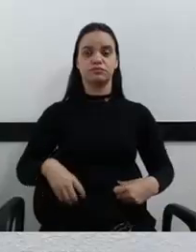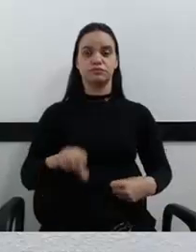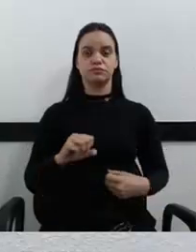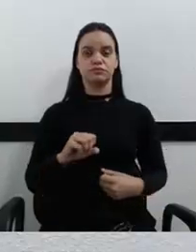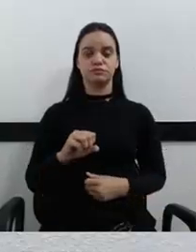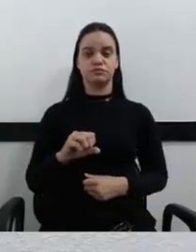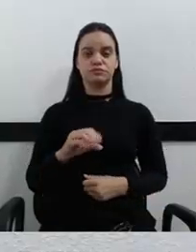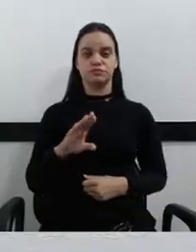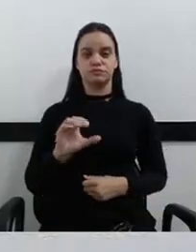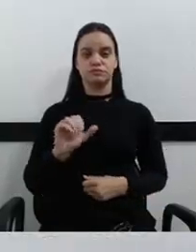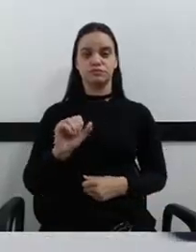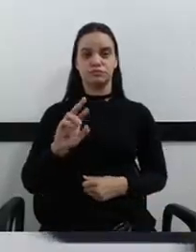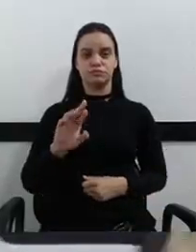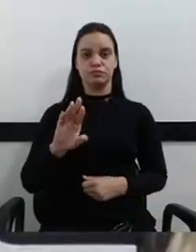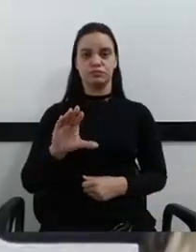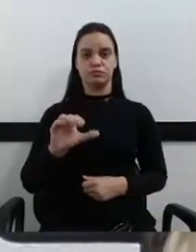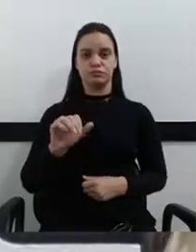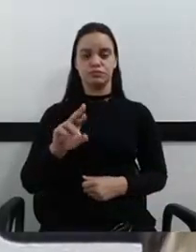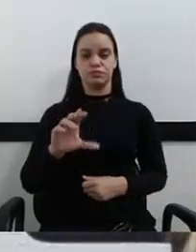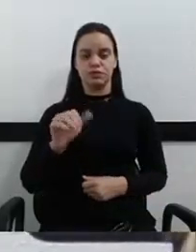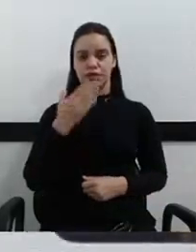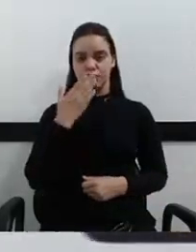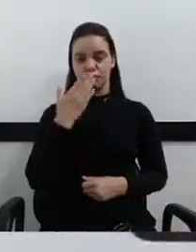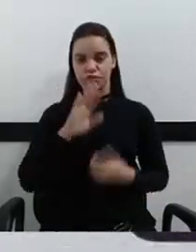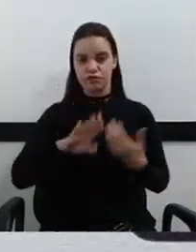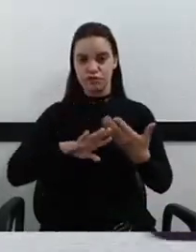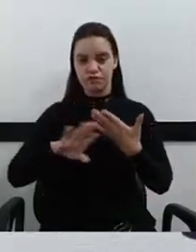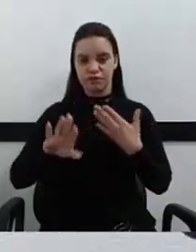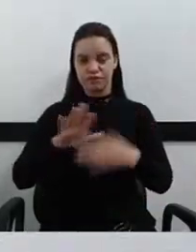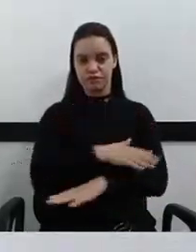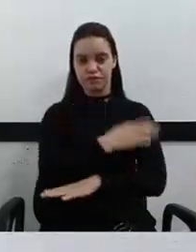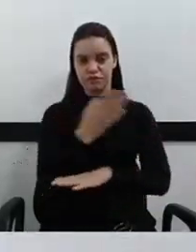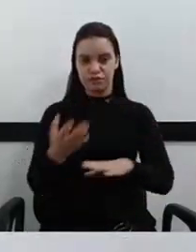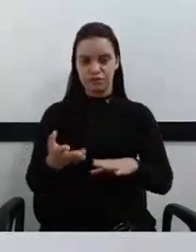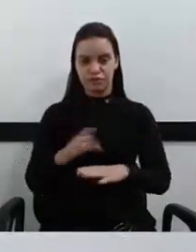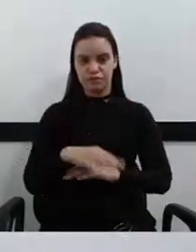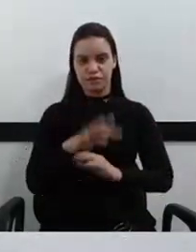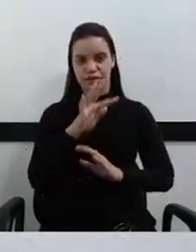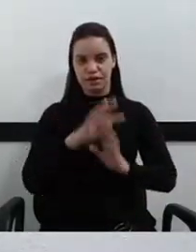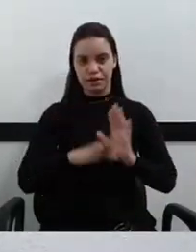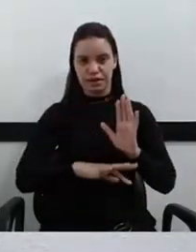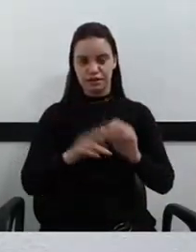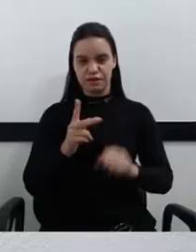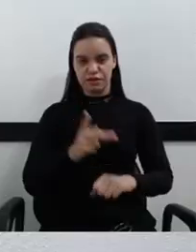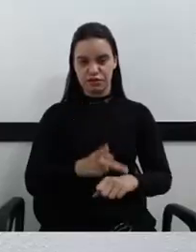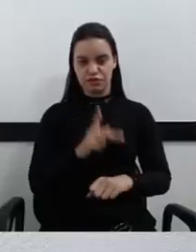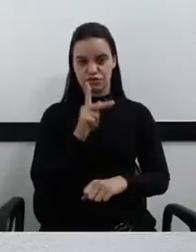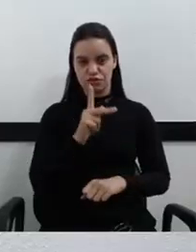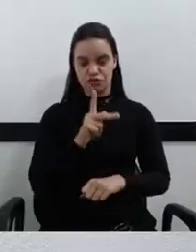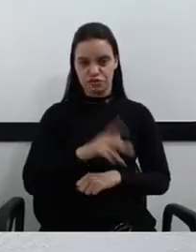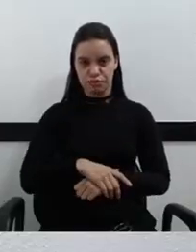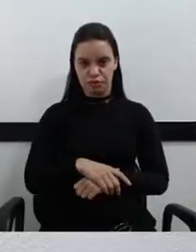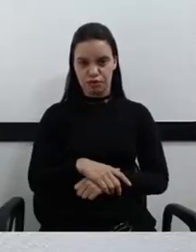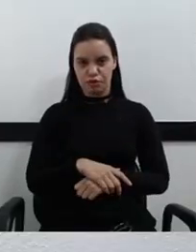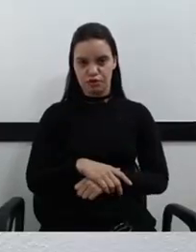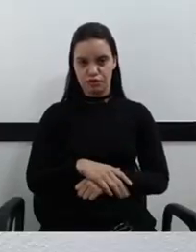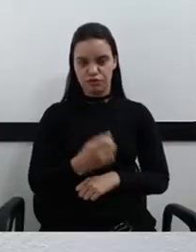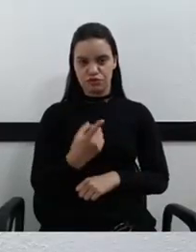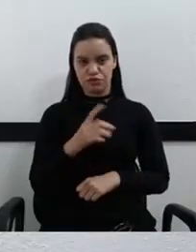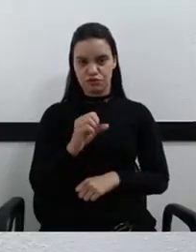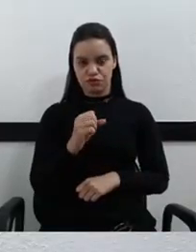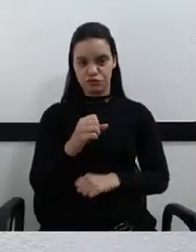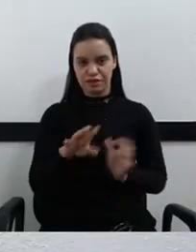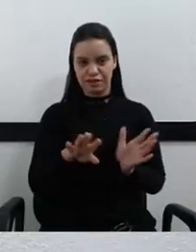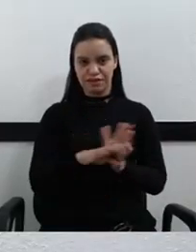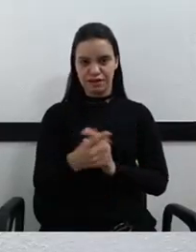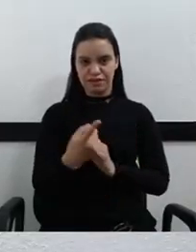a servidora Bárbara Canela Marques. O assunto é o pedido de afastamento integral para elaboração de tese no curso de pós-graduação mestrado, no pedido de 18 de novembro a